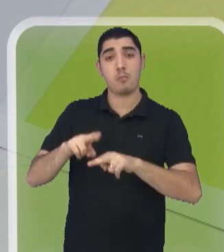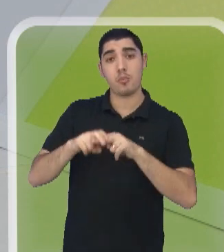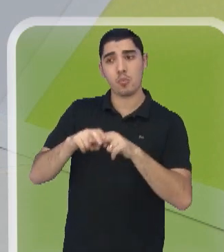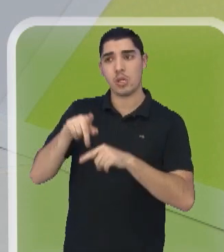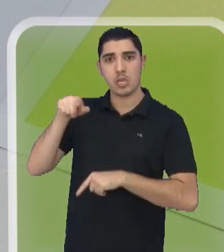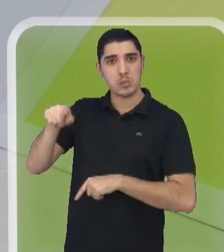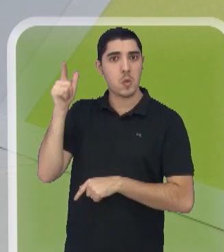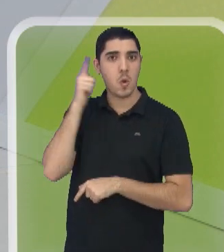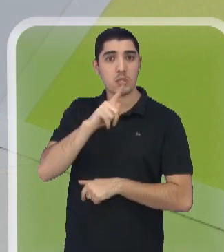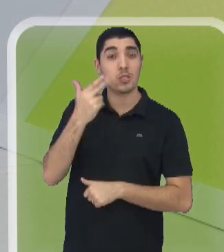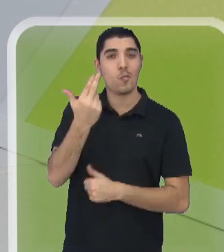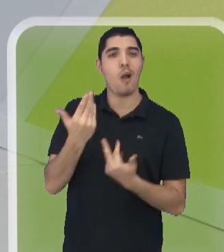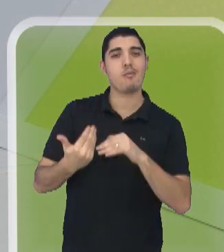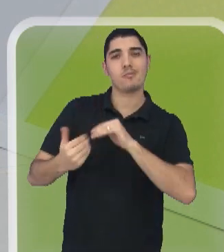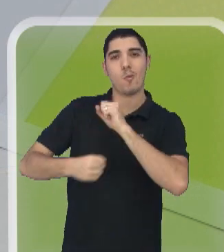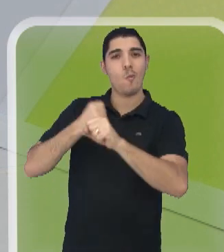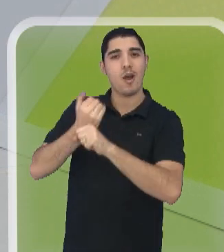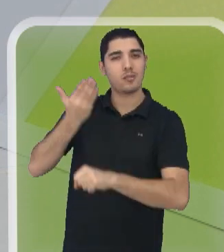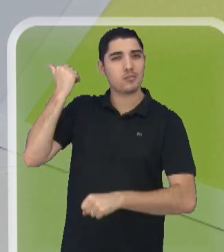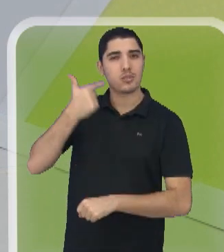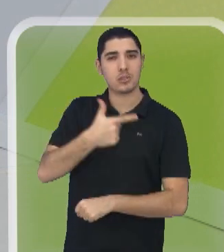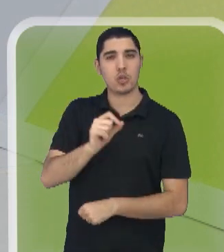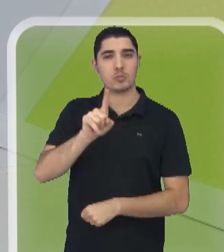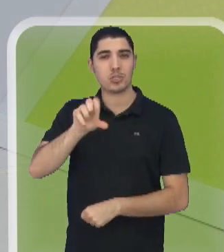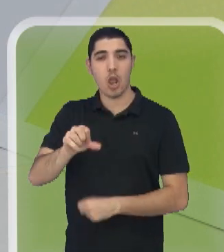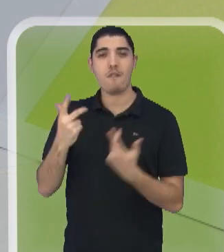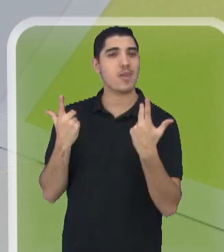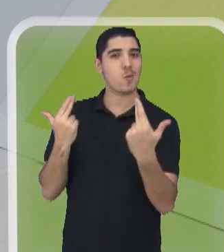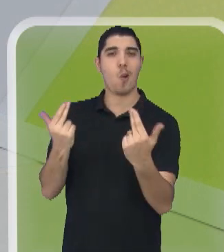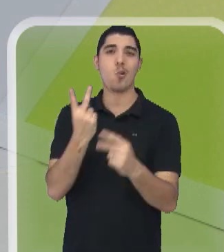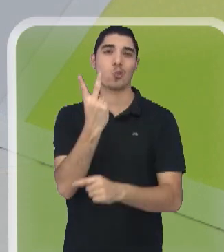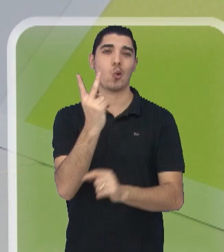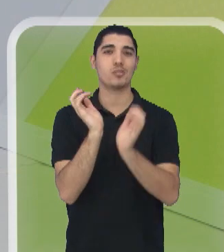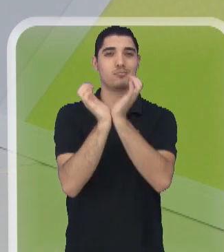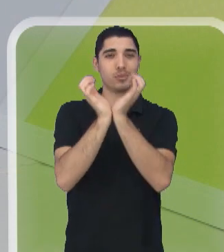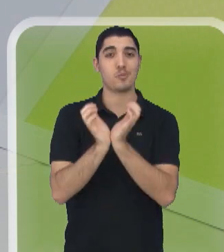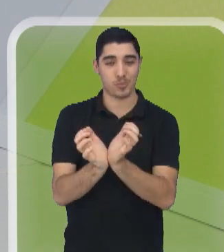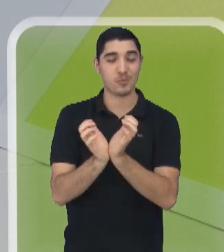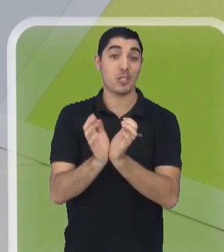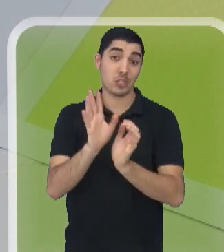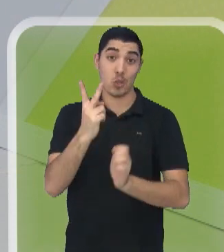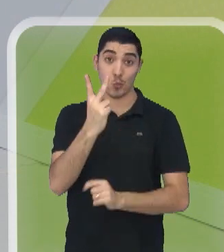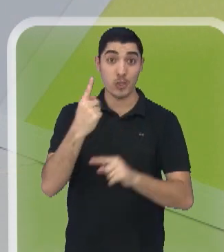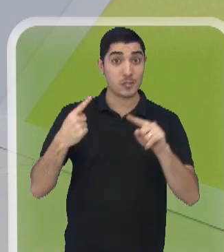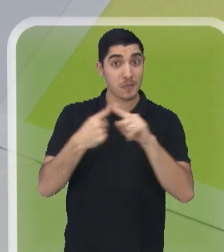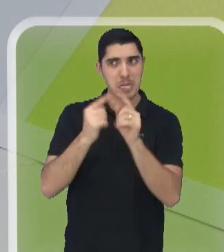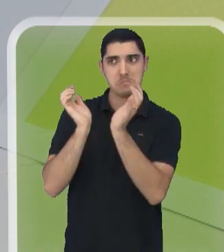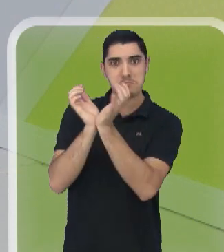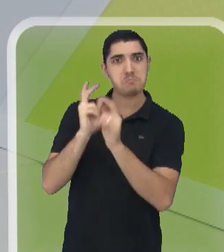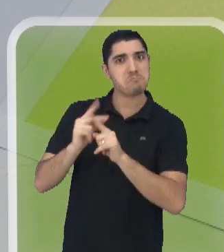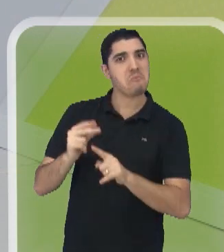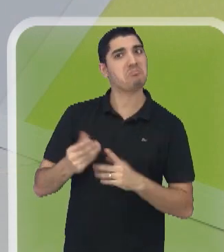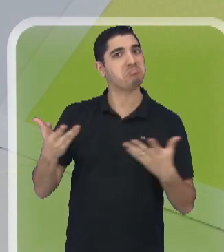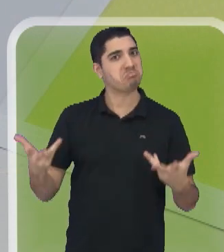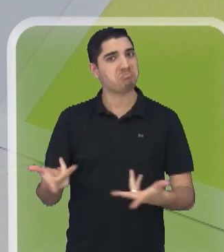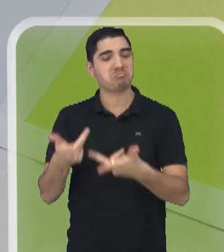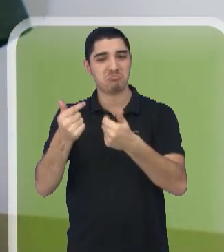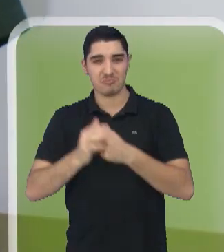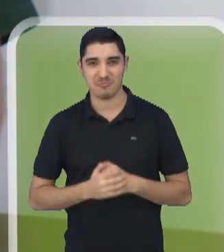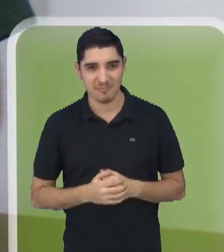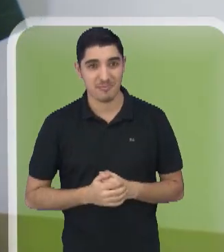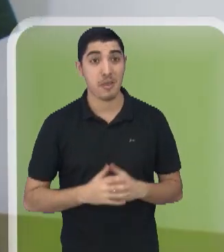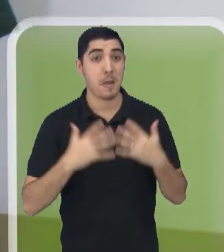da última edição nacional, ocorrida em 2019, conquistando o bicampeonato. Esse time está demais, hein, Brunão? Parabéns